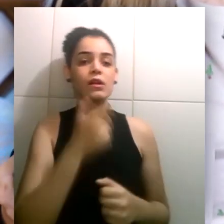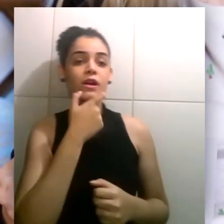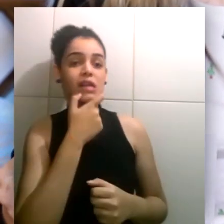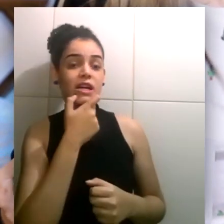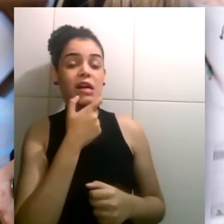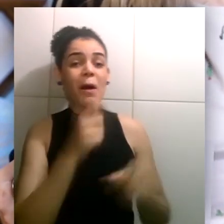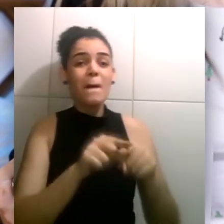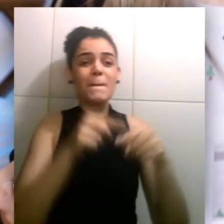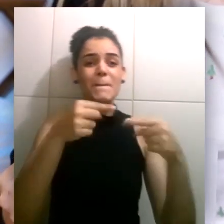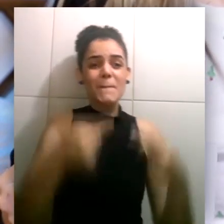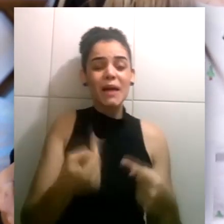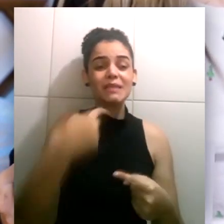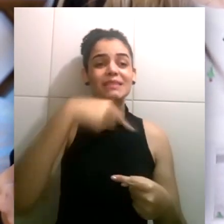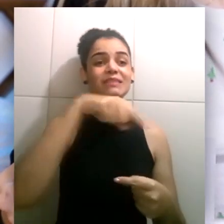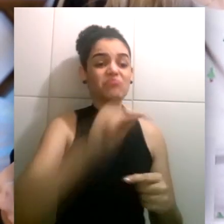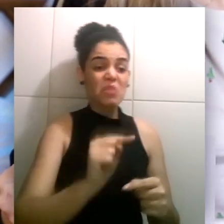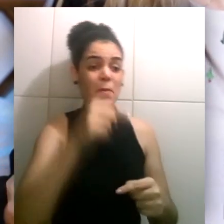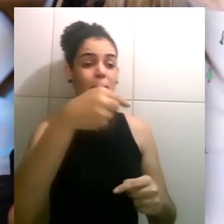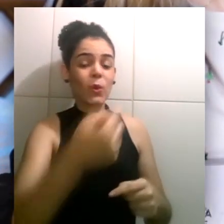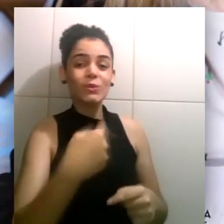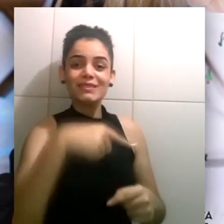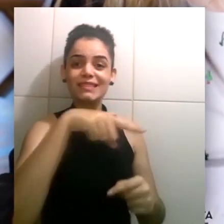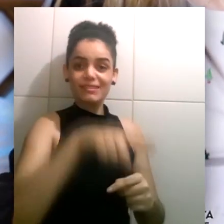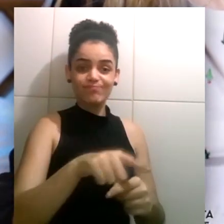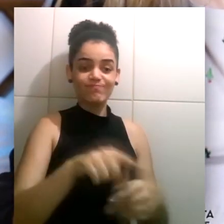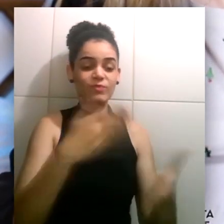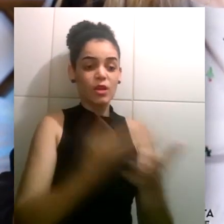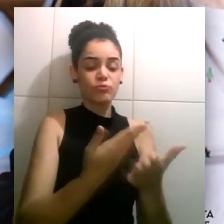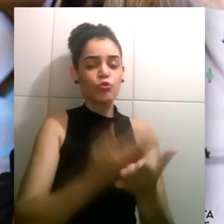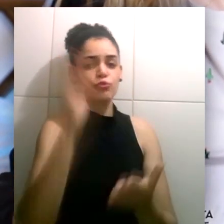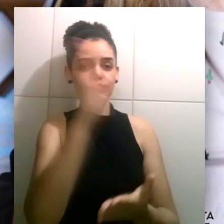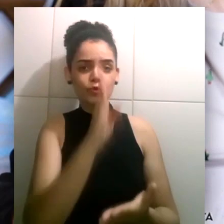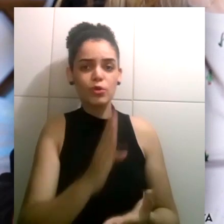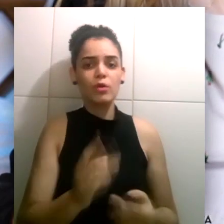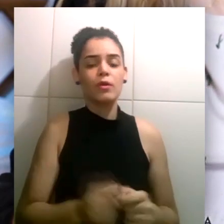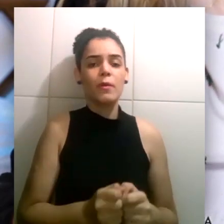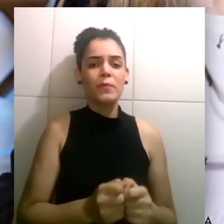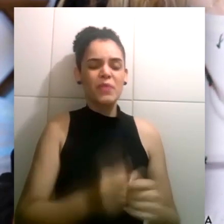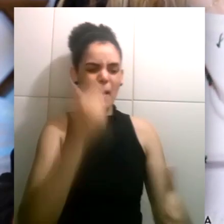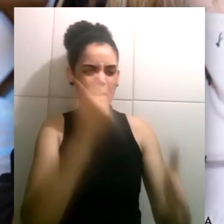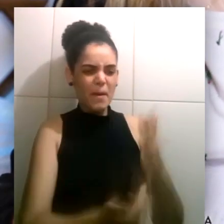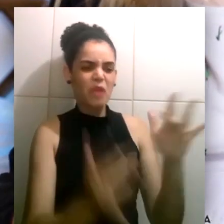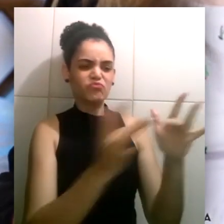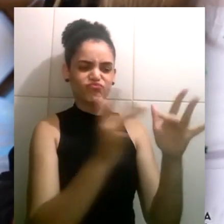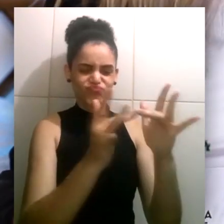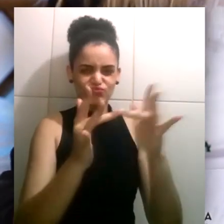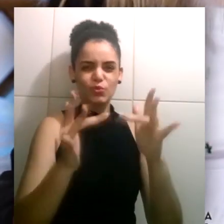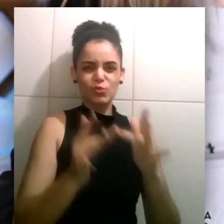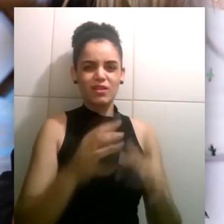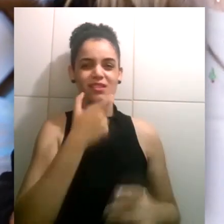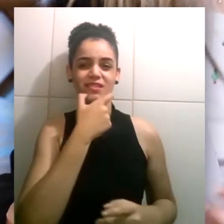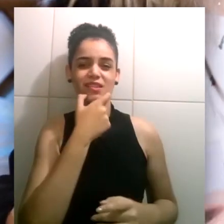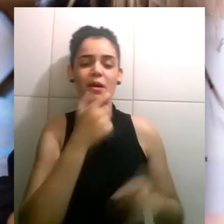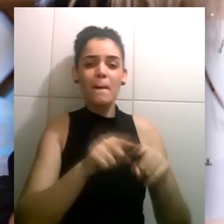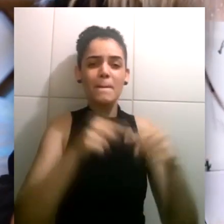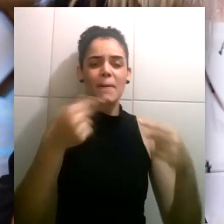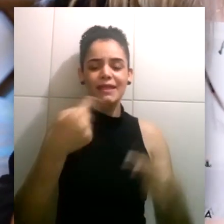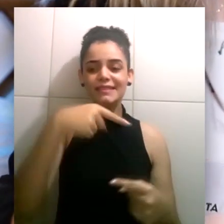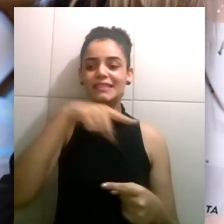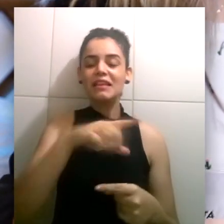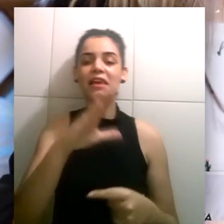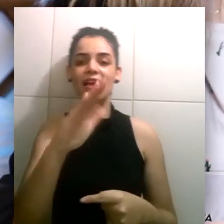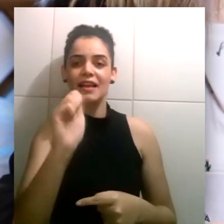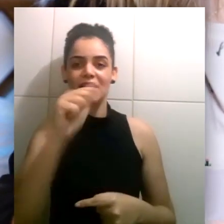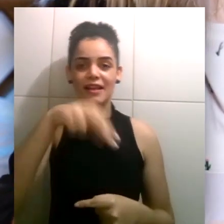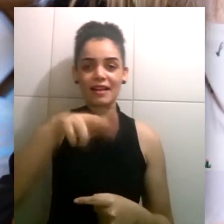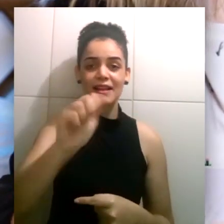Acaba que sim. perdeu o contato, assim, de estar conversando em inglês. Mas aí aos 12 anos fomos pro Canadá e, né, foi